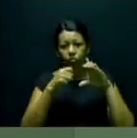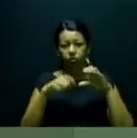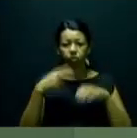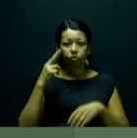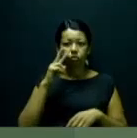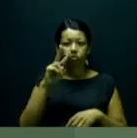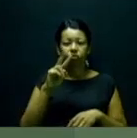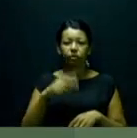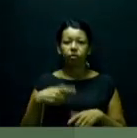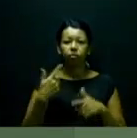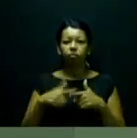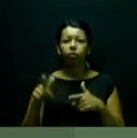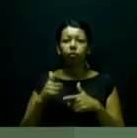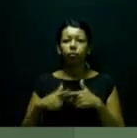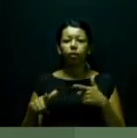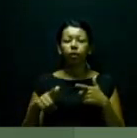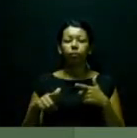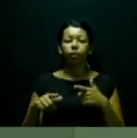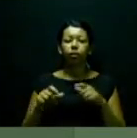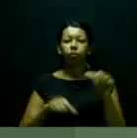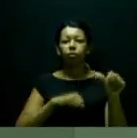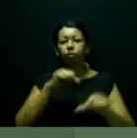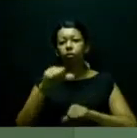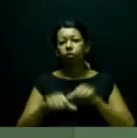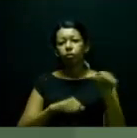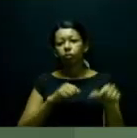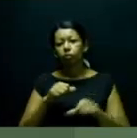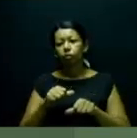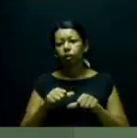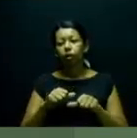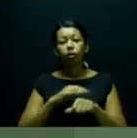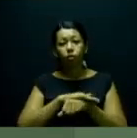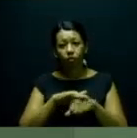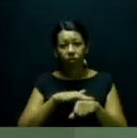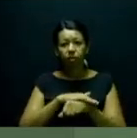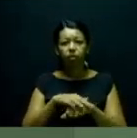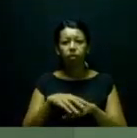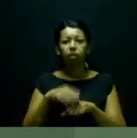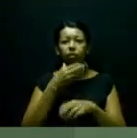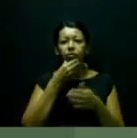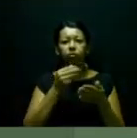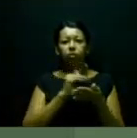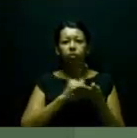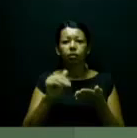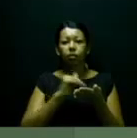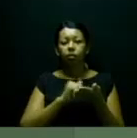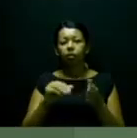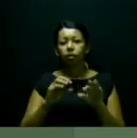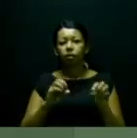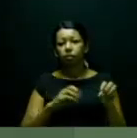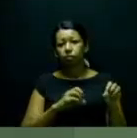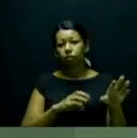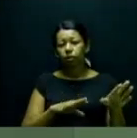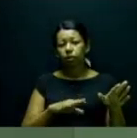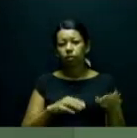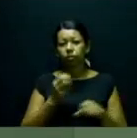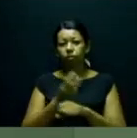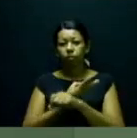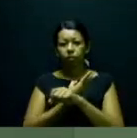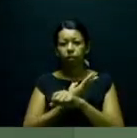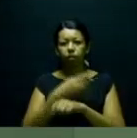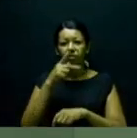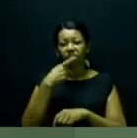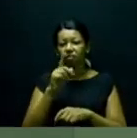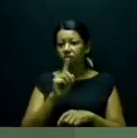tomei conhecimento da situação, troquei, conversei com o secretário de Educação pelo WhatsApp, que negou